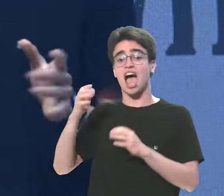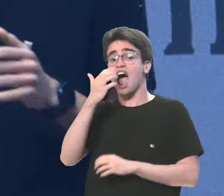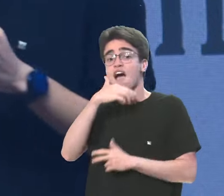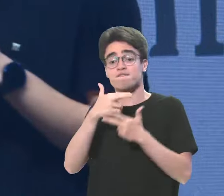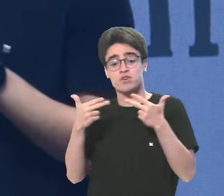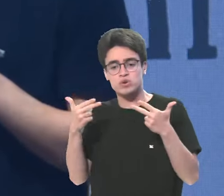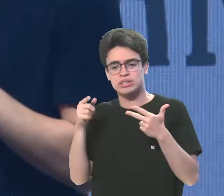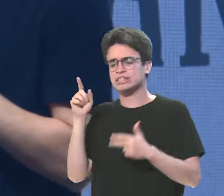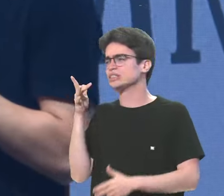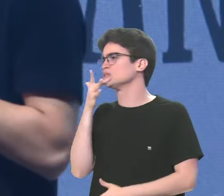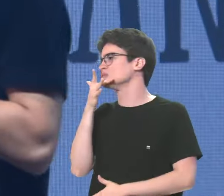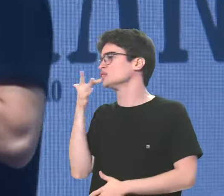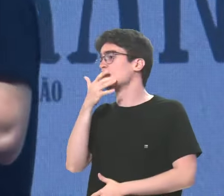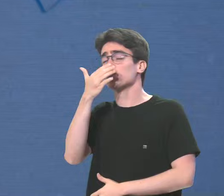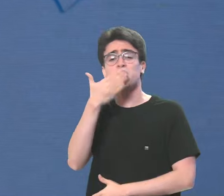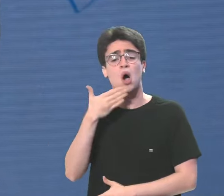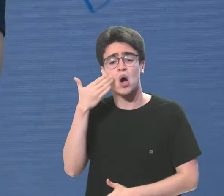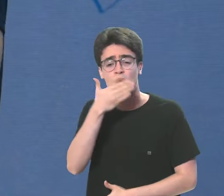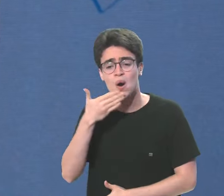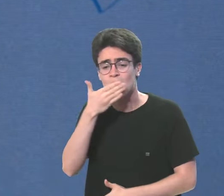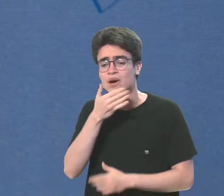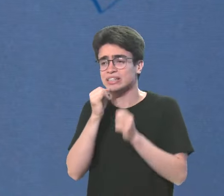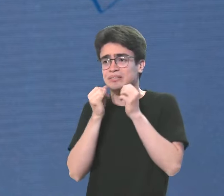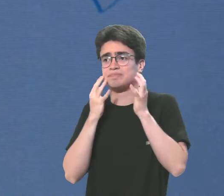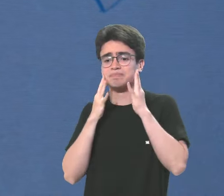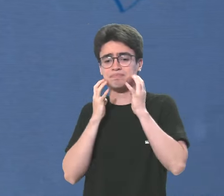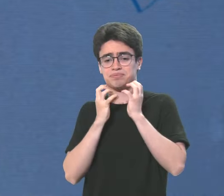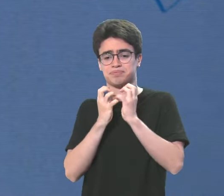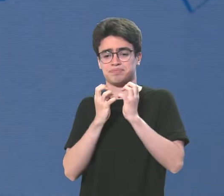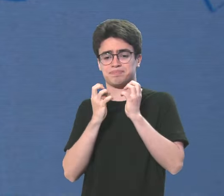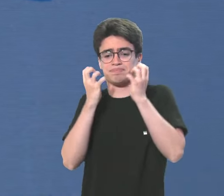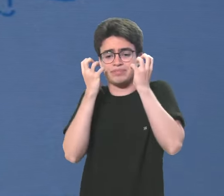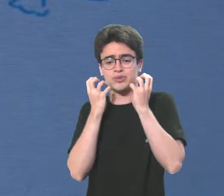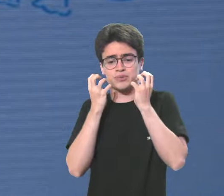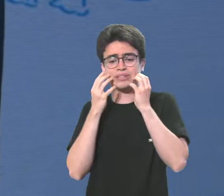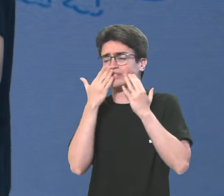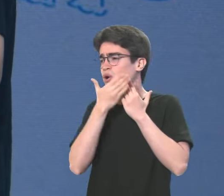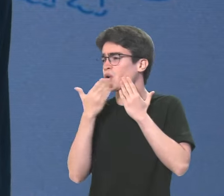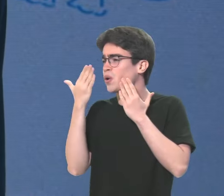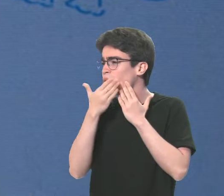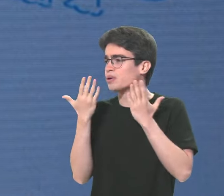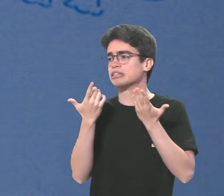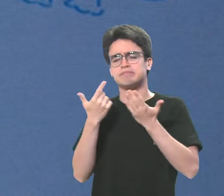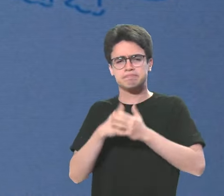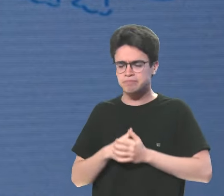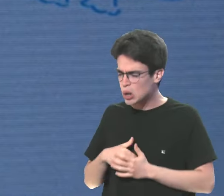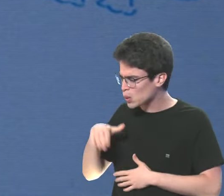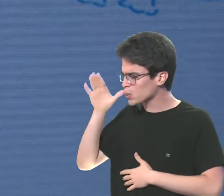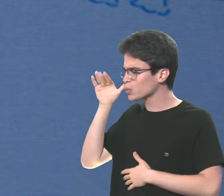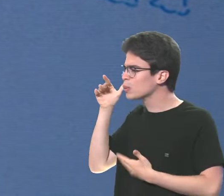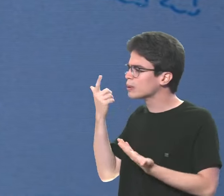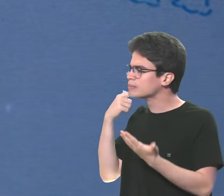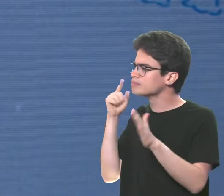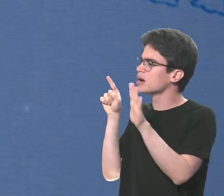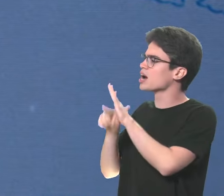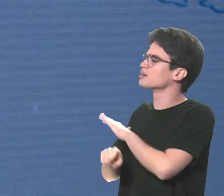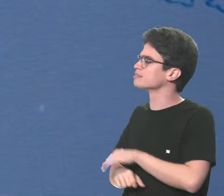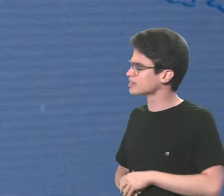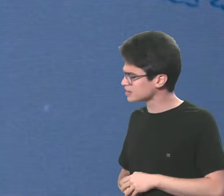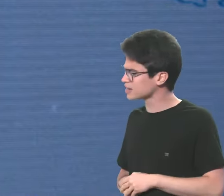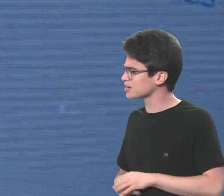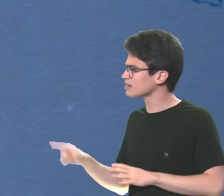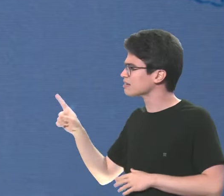doces tão doces que tão que dão dor na na mandíbula e eles ficaram curiosos e foram perguntar Poxa Por